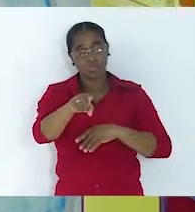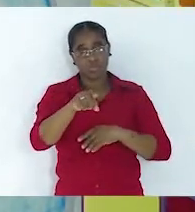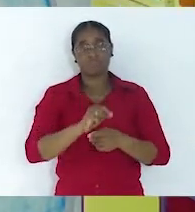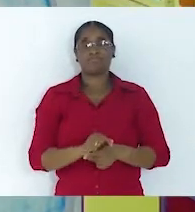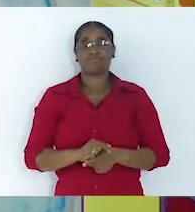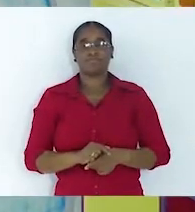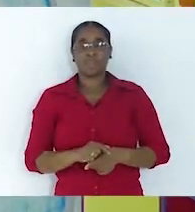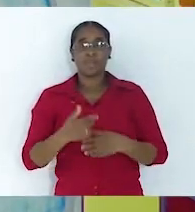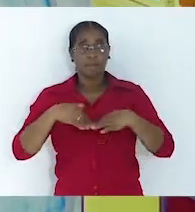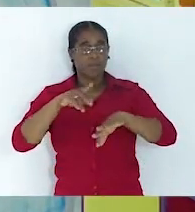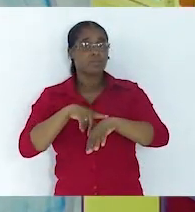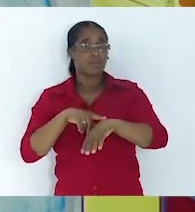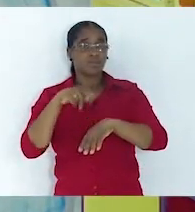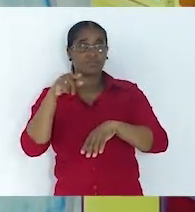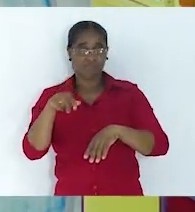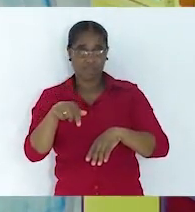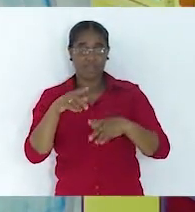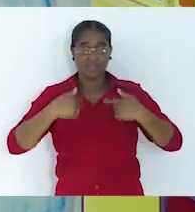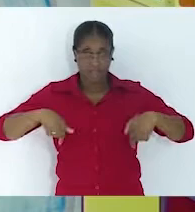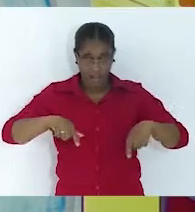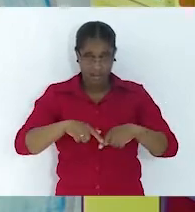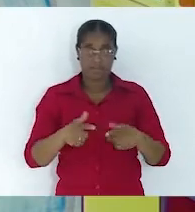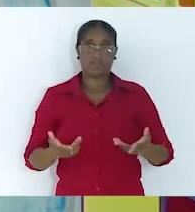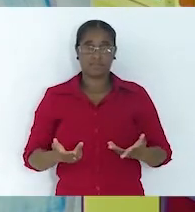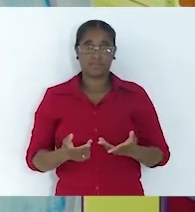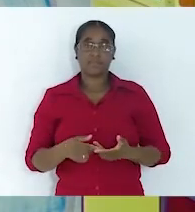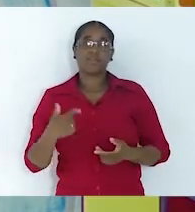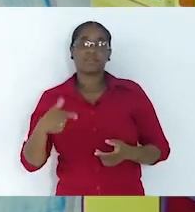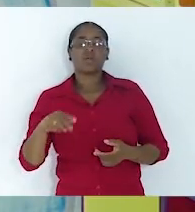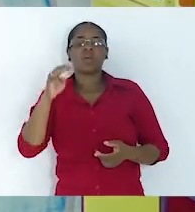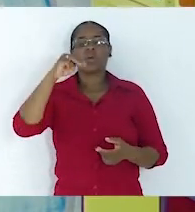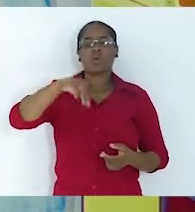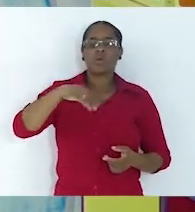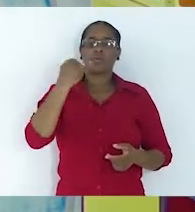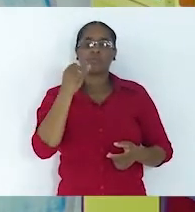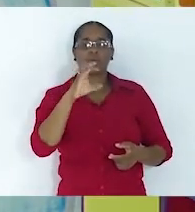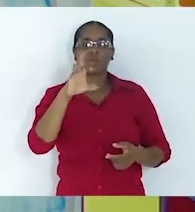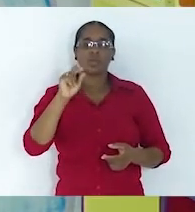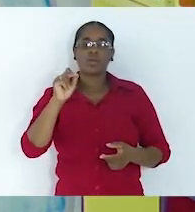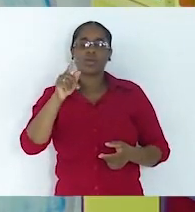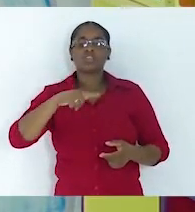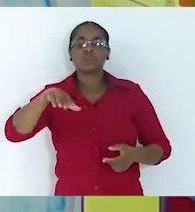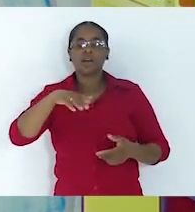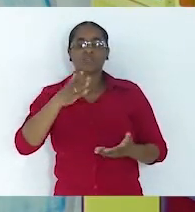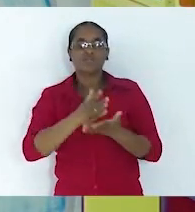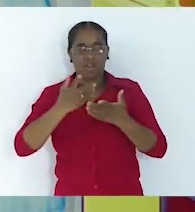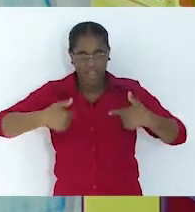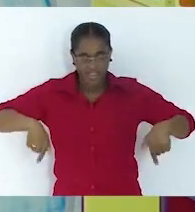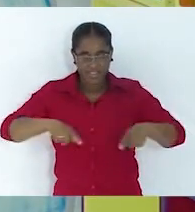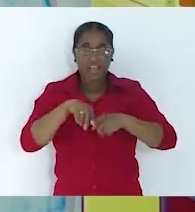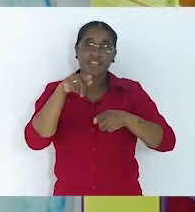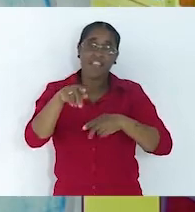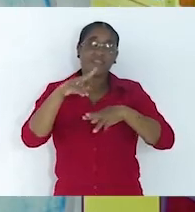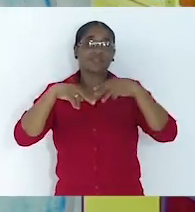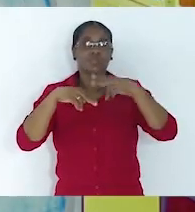momento, estiveres na sala, então é um micro espaço físico. A sala está lá construída